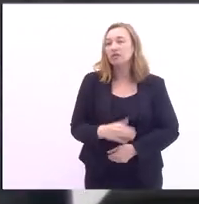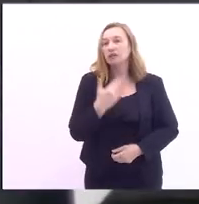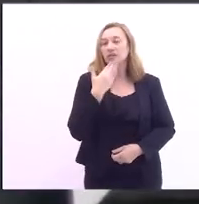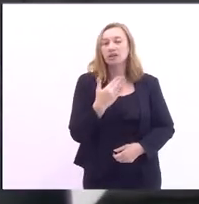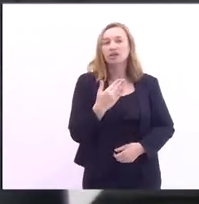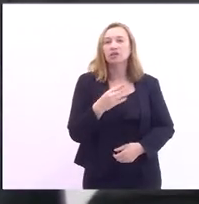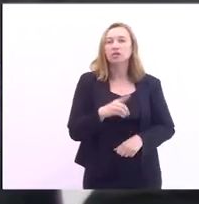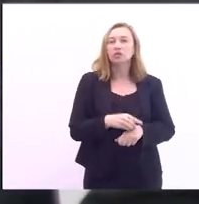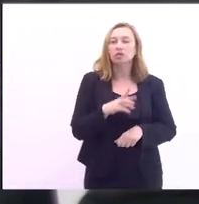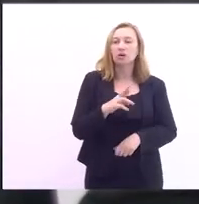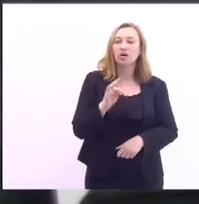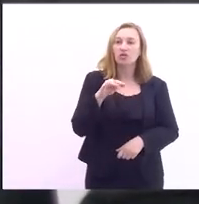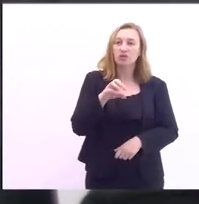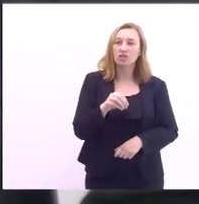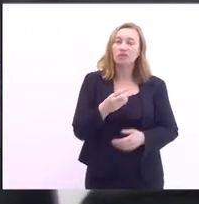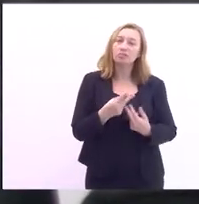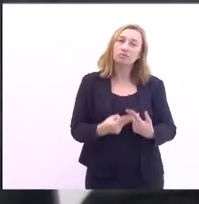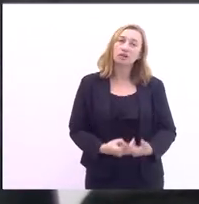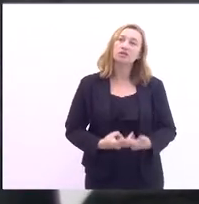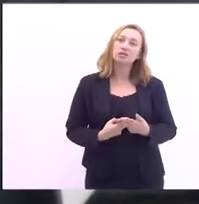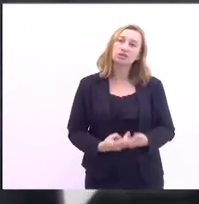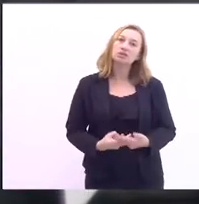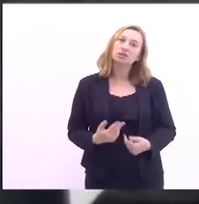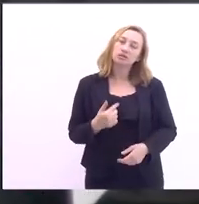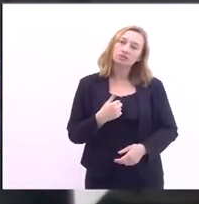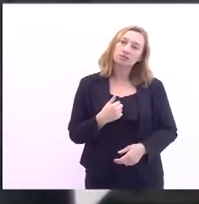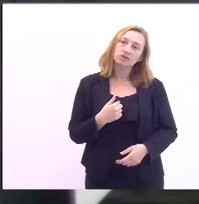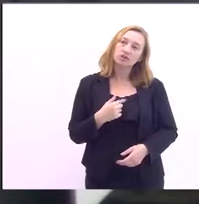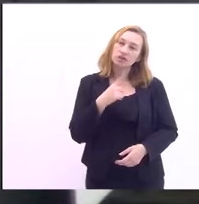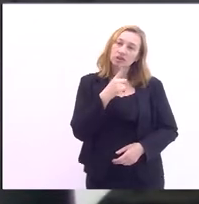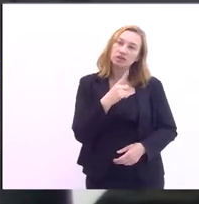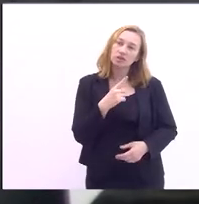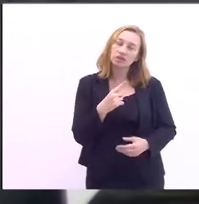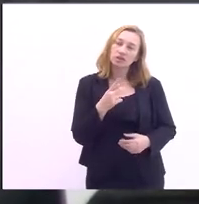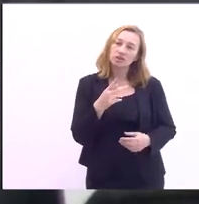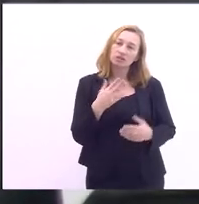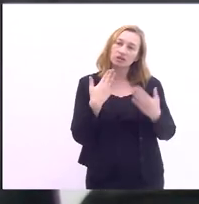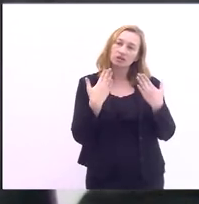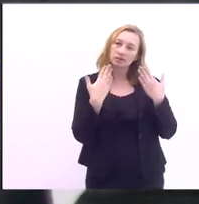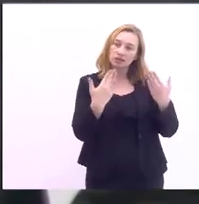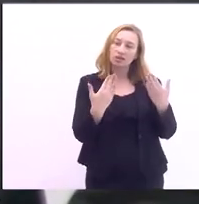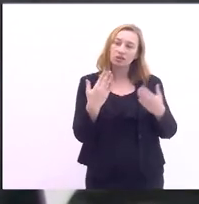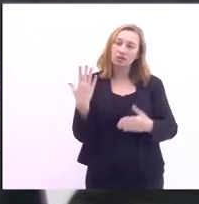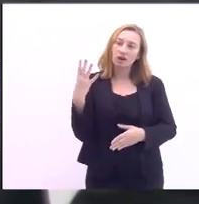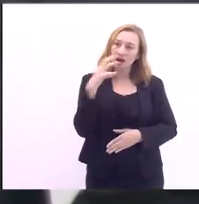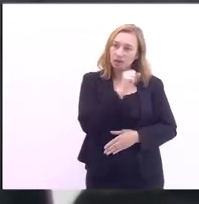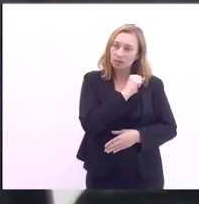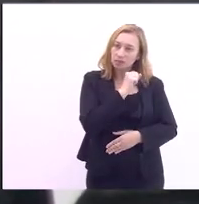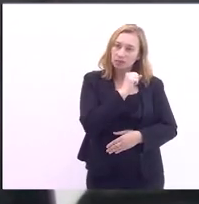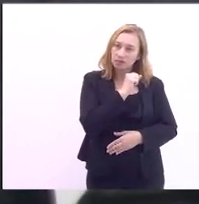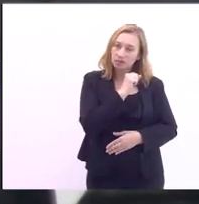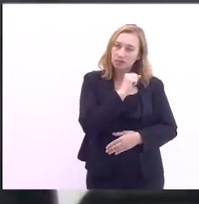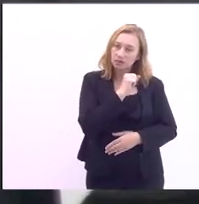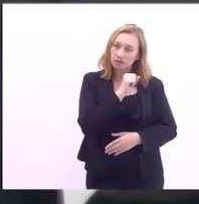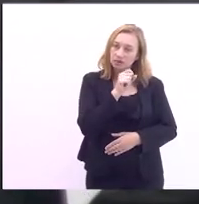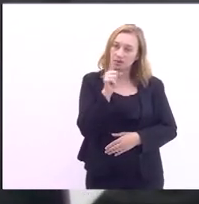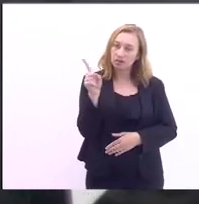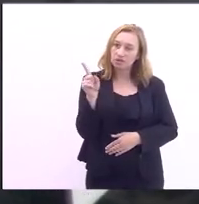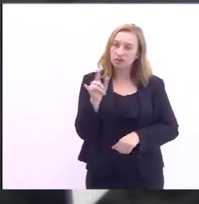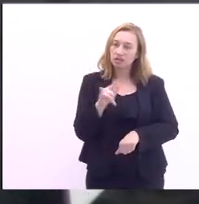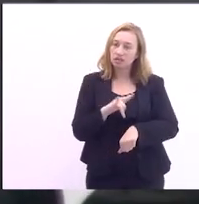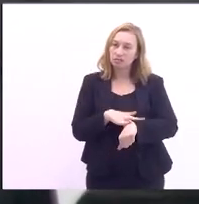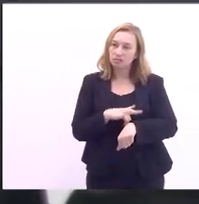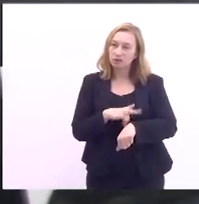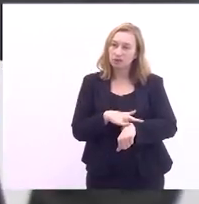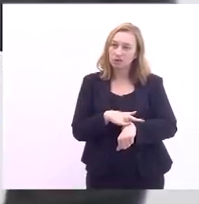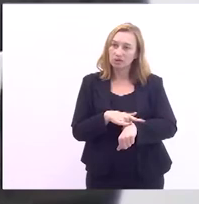Alfredo Dibe paciência comigo, enquanto ele faz a exposição. Eu vou rapidamente aqui no toalete,